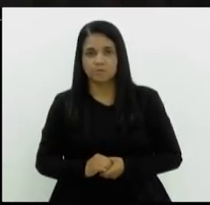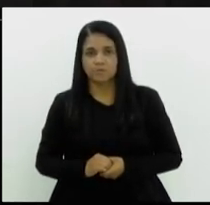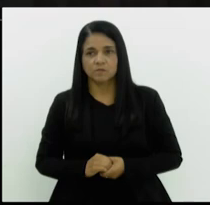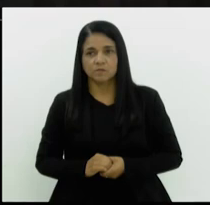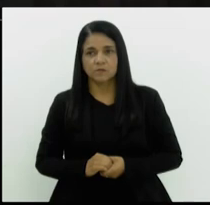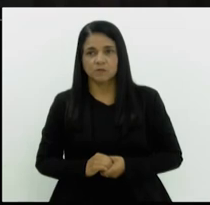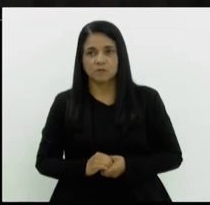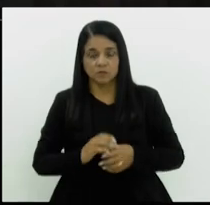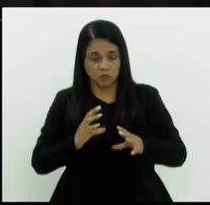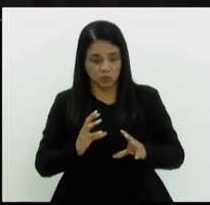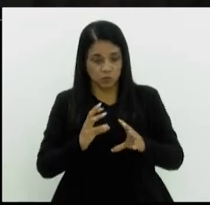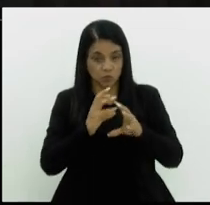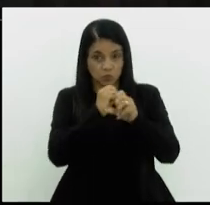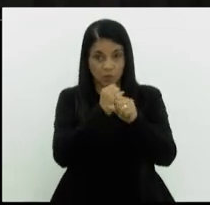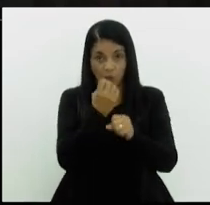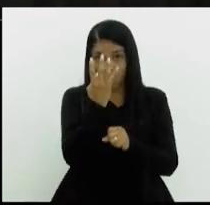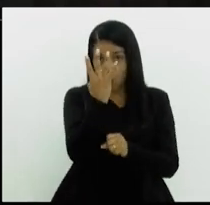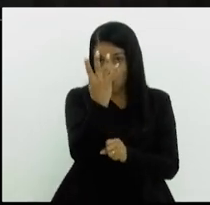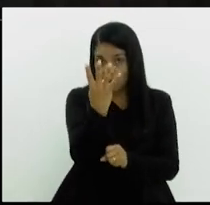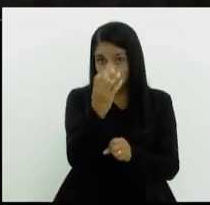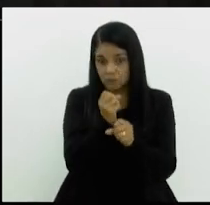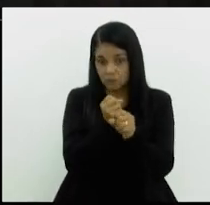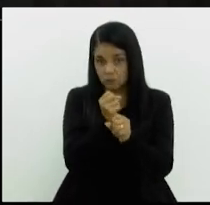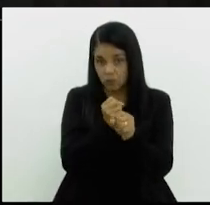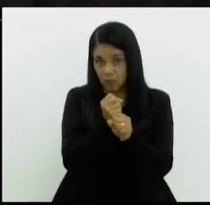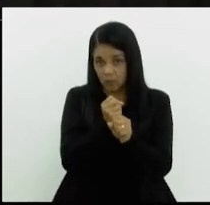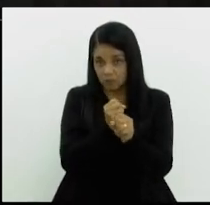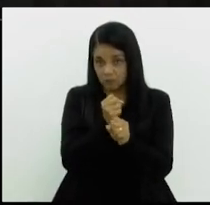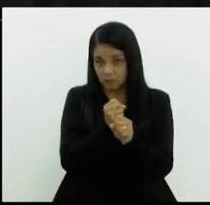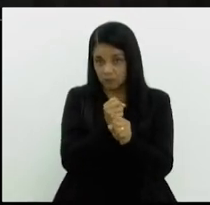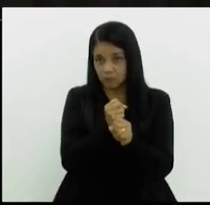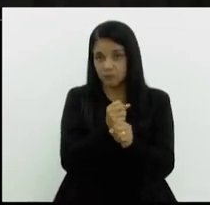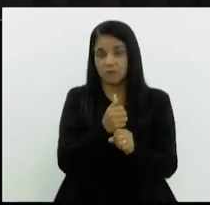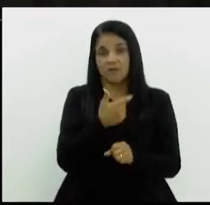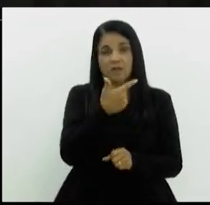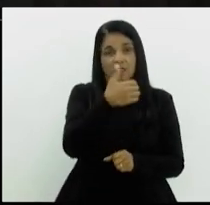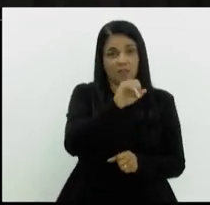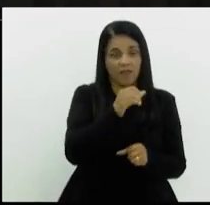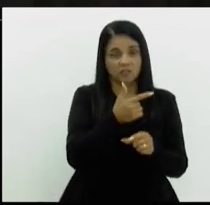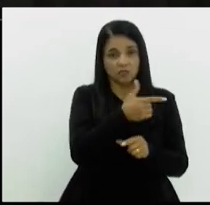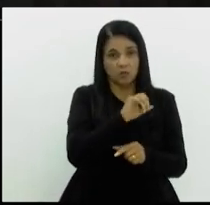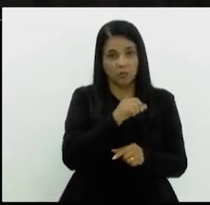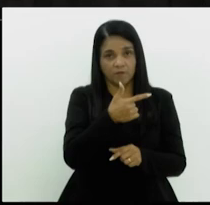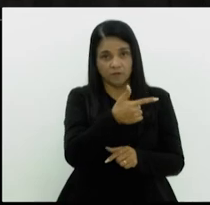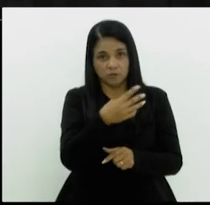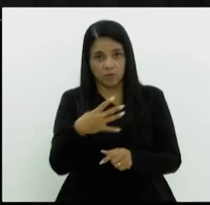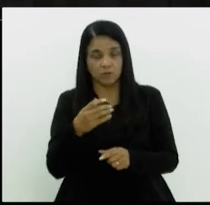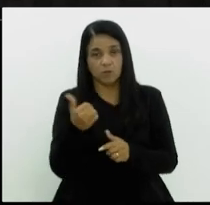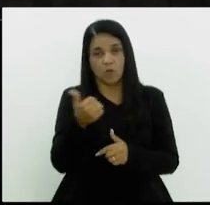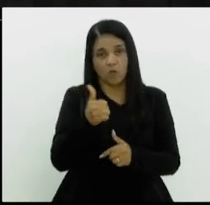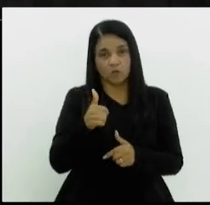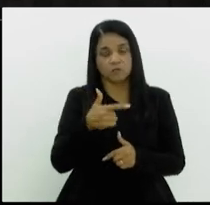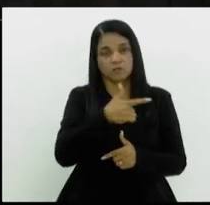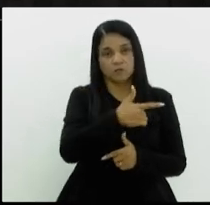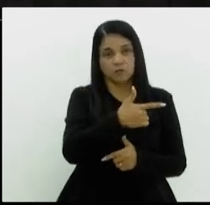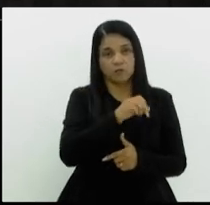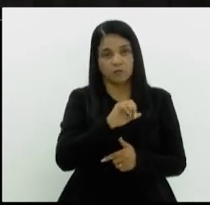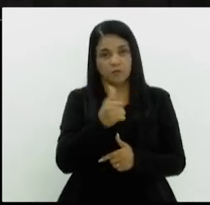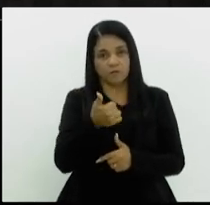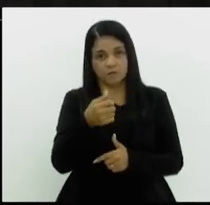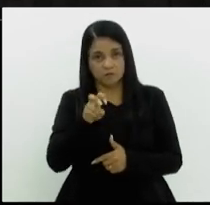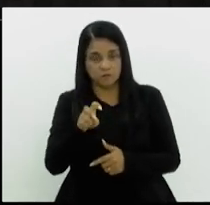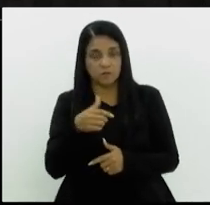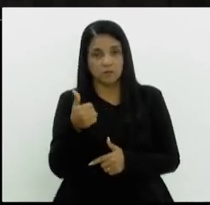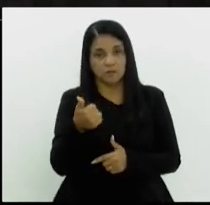esses quatro anos, 10 de 24, 11 de 25, 13 de